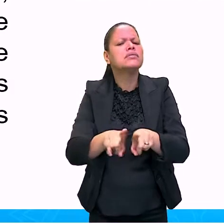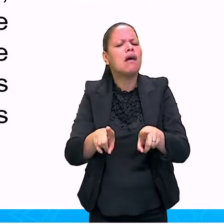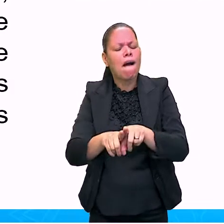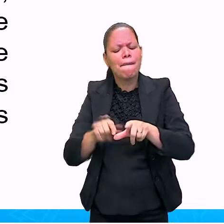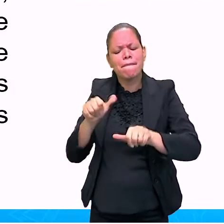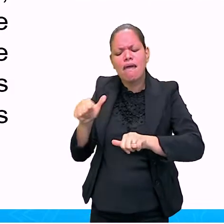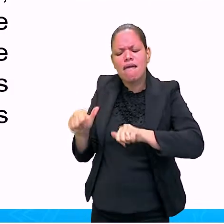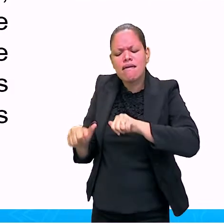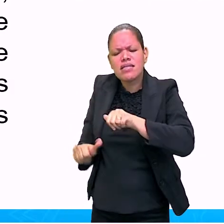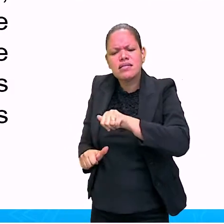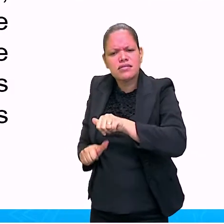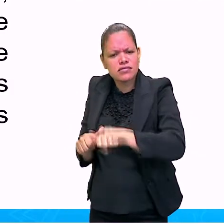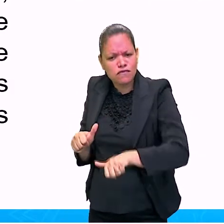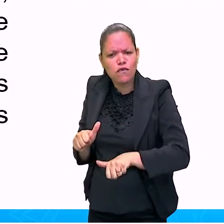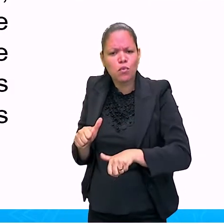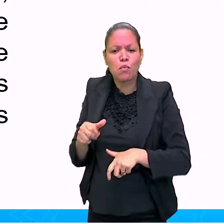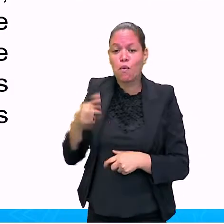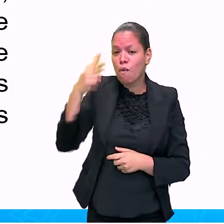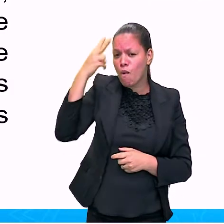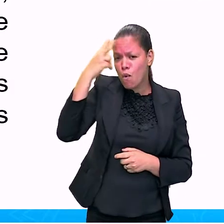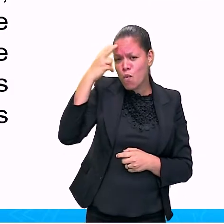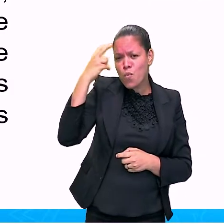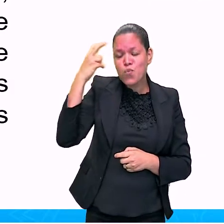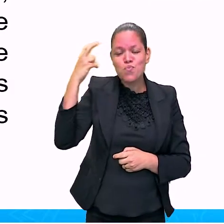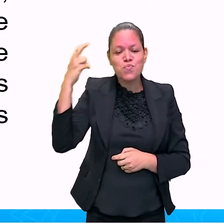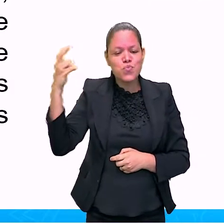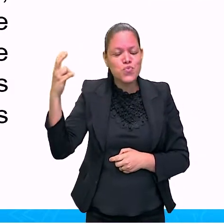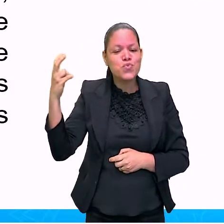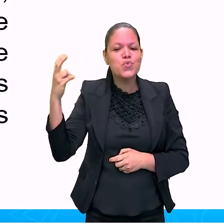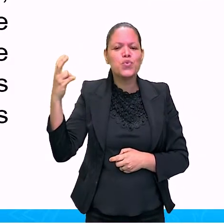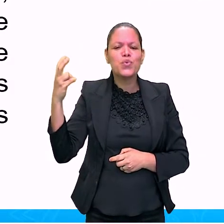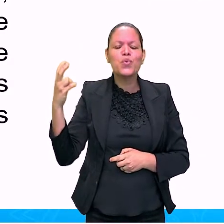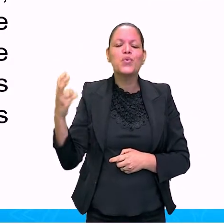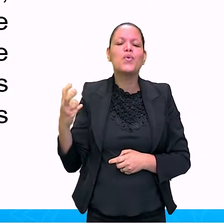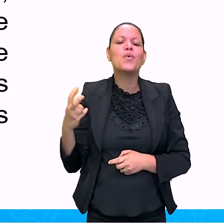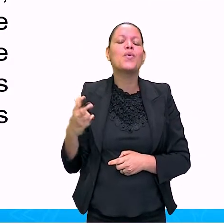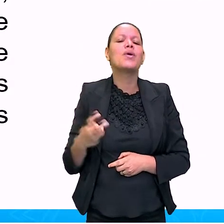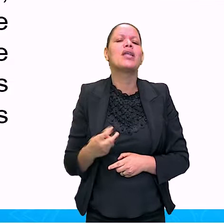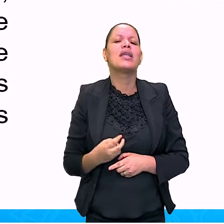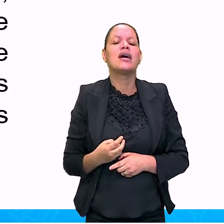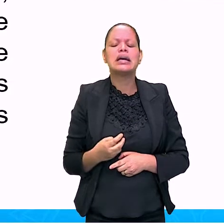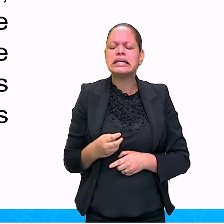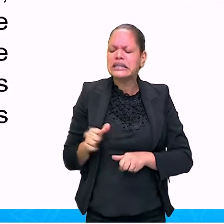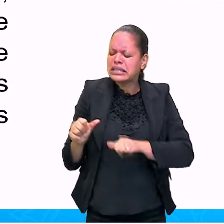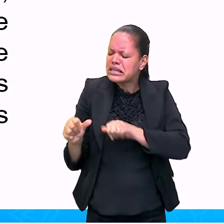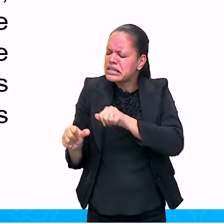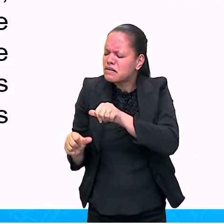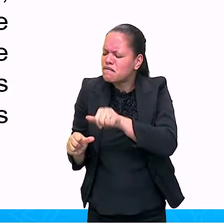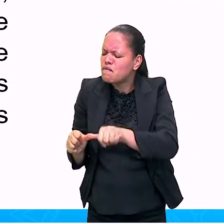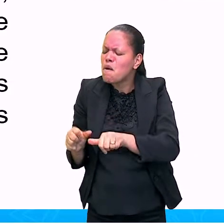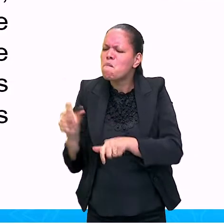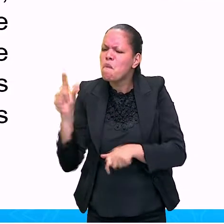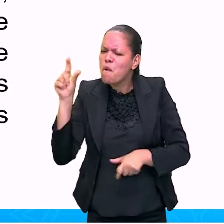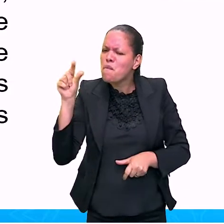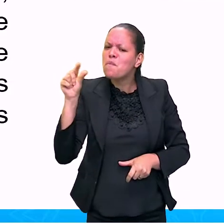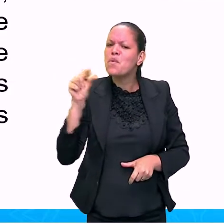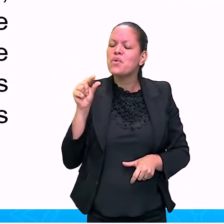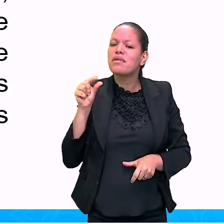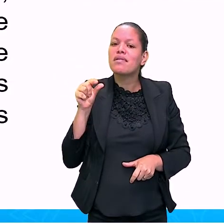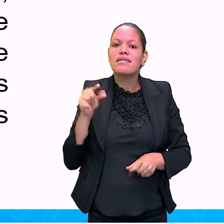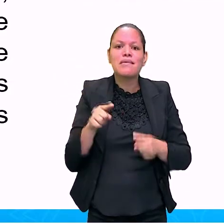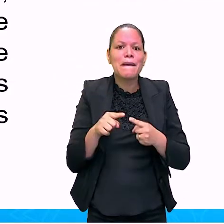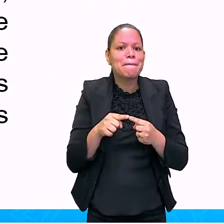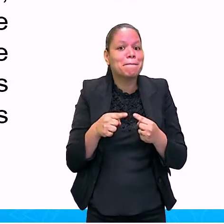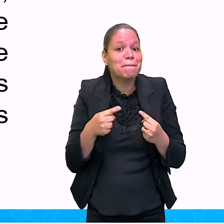alguma questão cultural, ela está impregnada porque os portugueses vieram. Então, dentro dessas culturas,